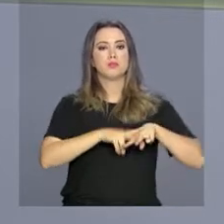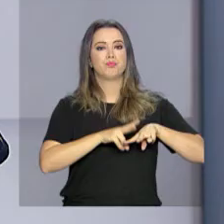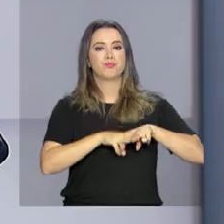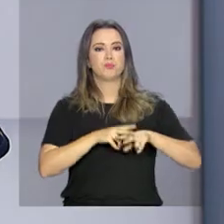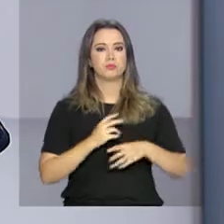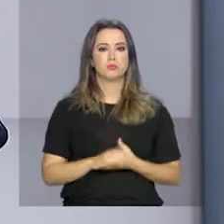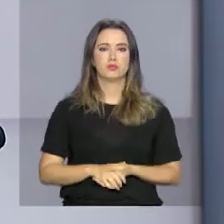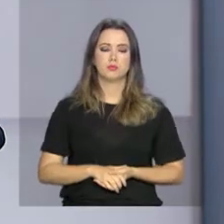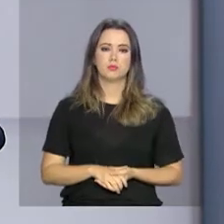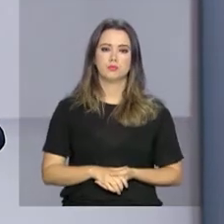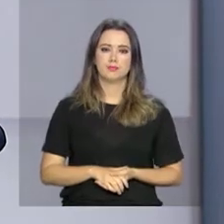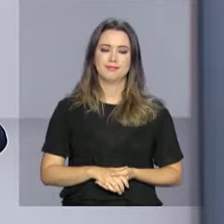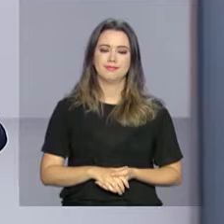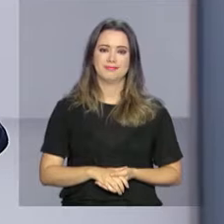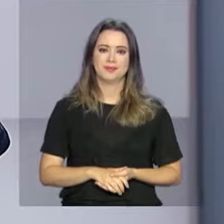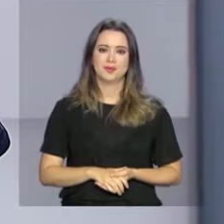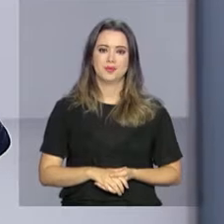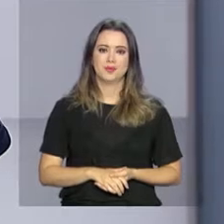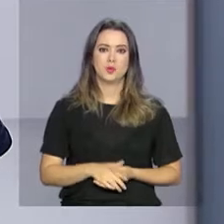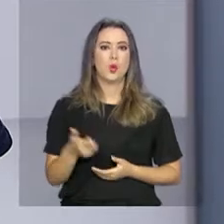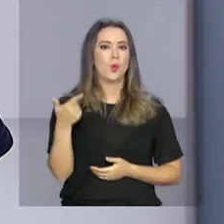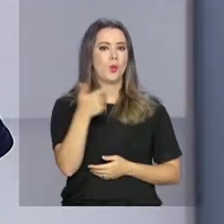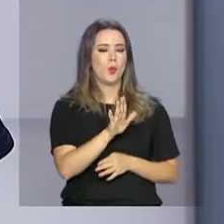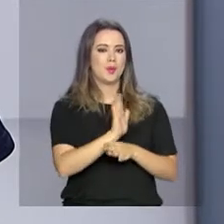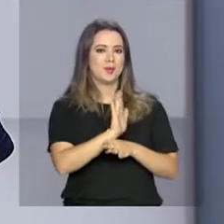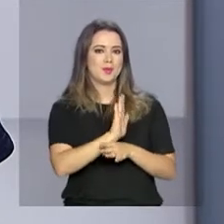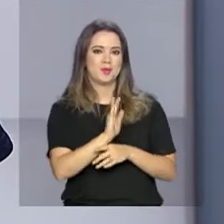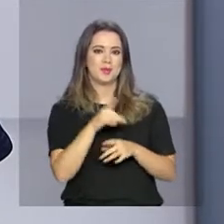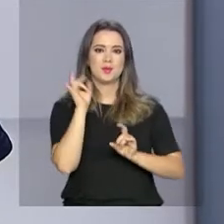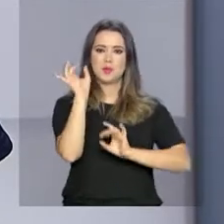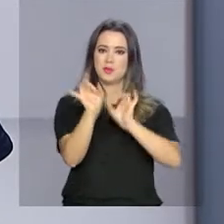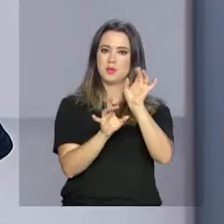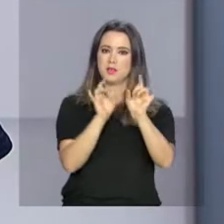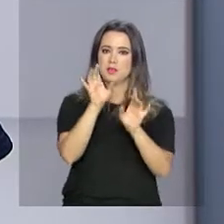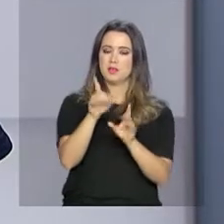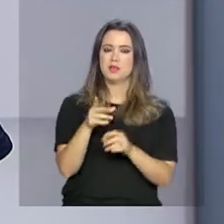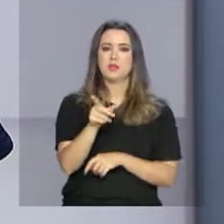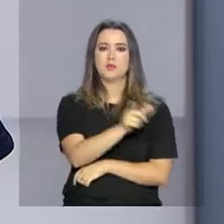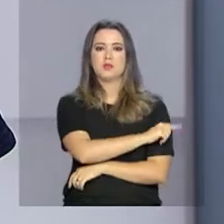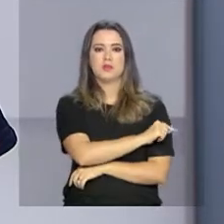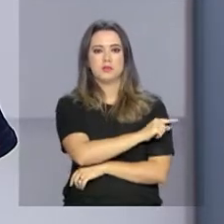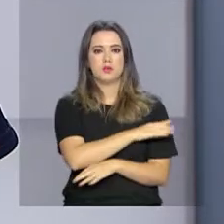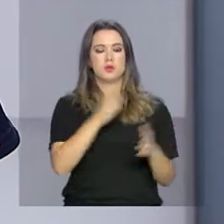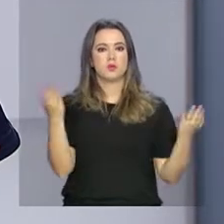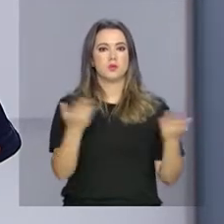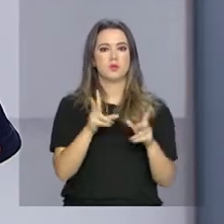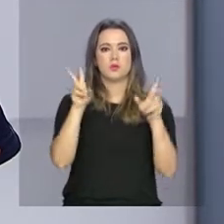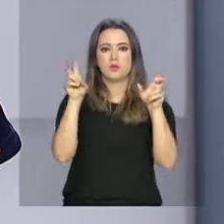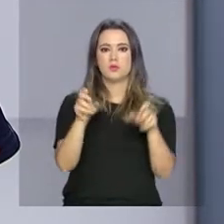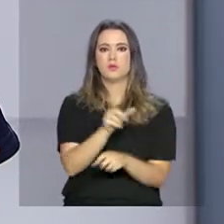Penitenciária. Chegou a hora de mais uma reportagem do nosso especial sobre vacinação.